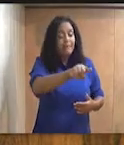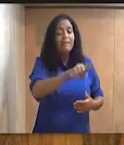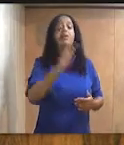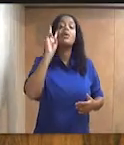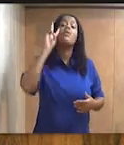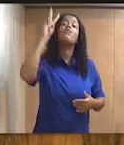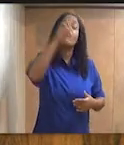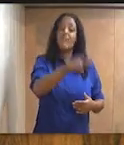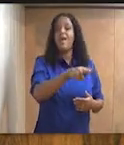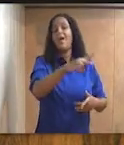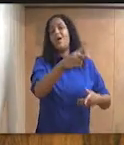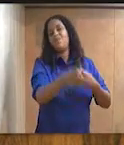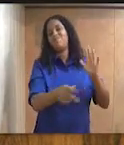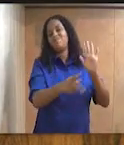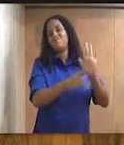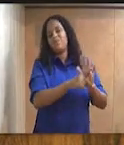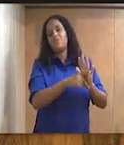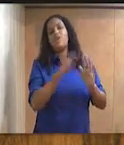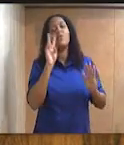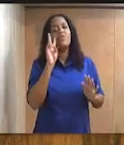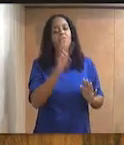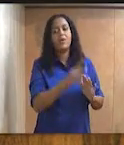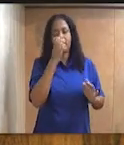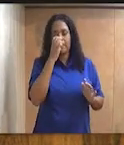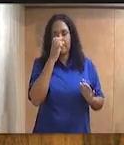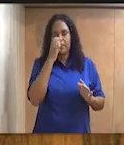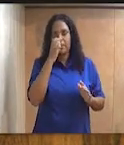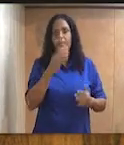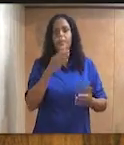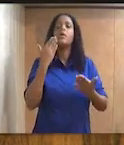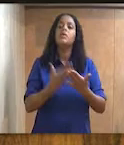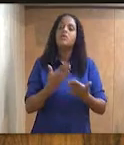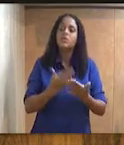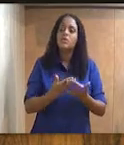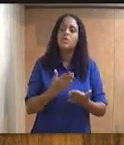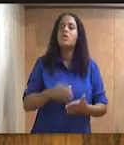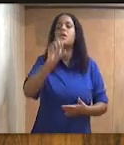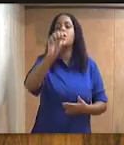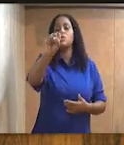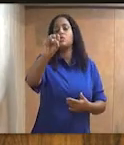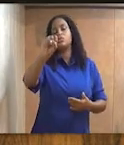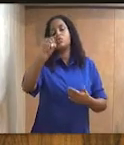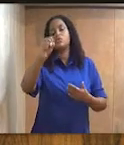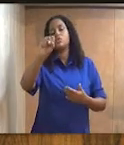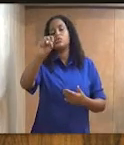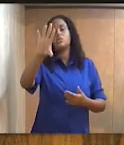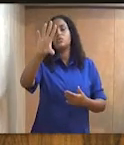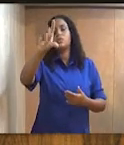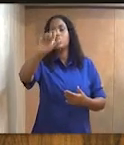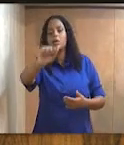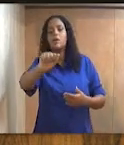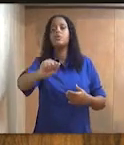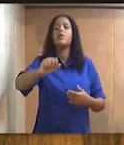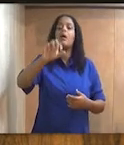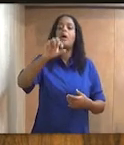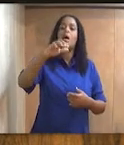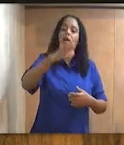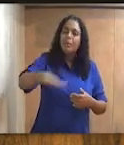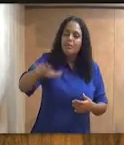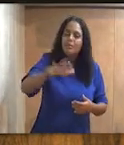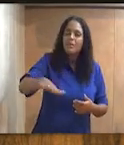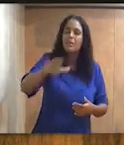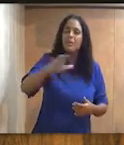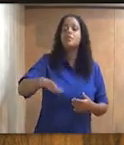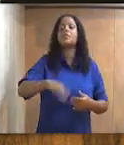próprias conclusões. São elas: Escola Municipal Solano Trindade, Creche João Oliveira, Santo